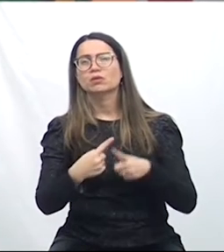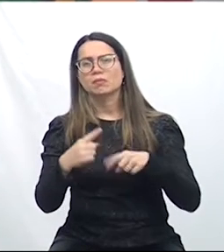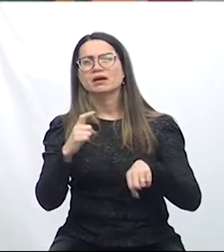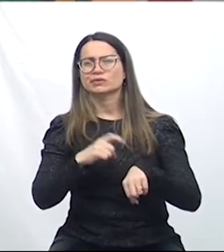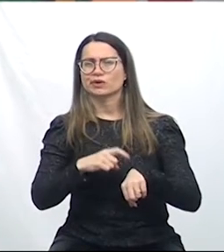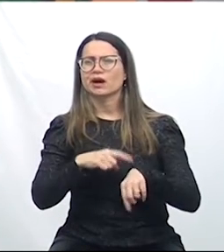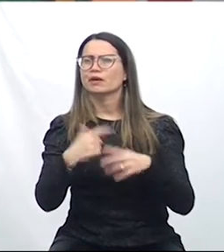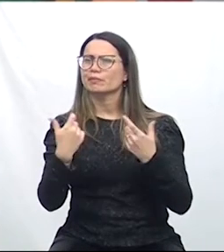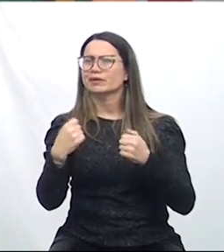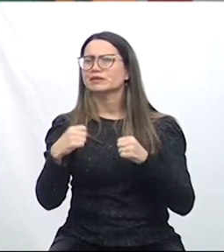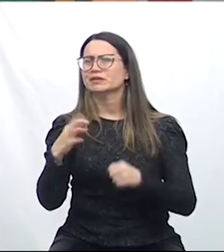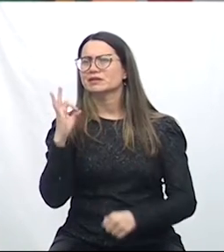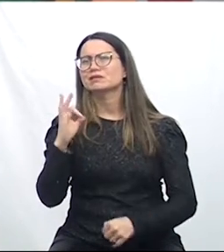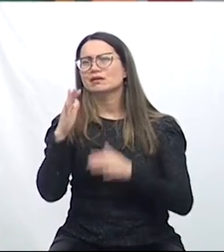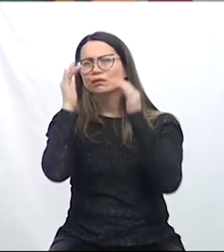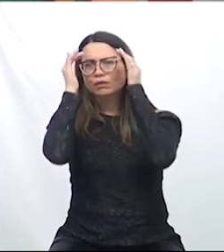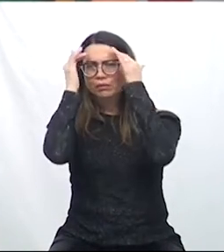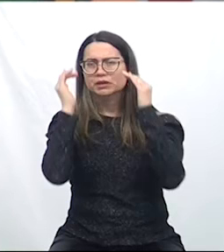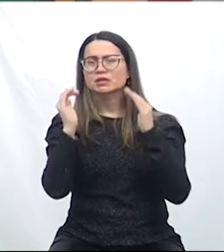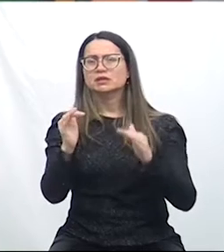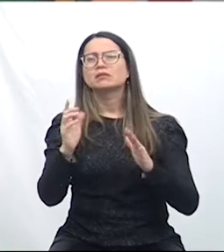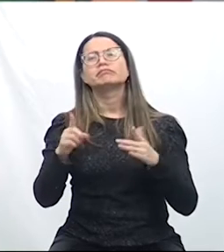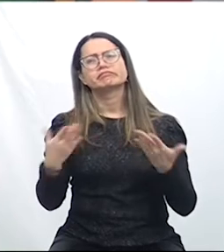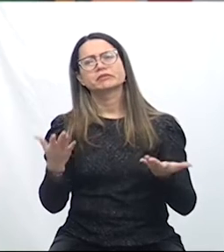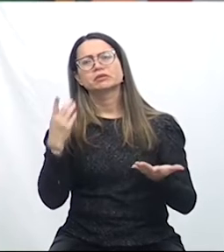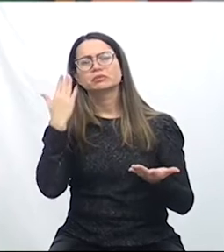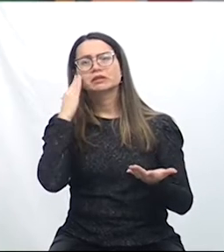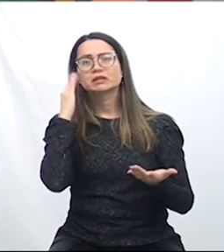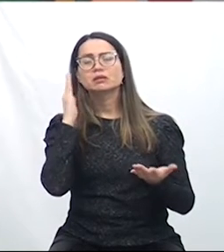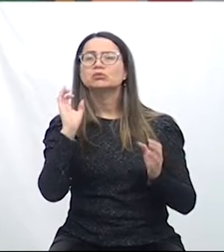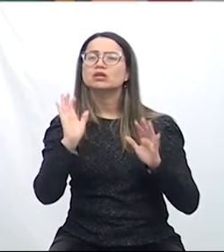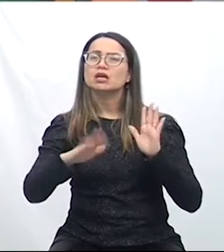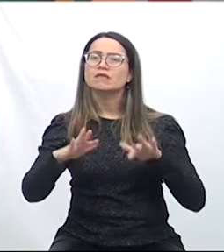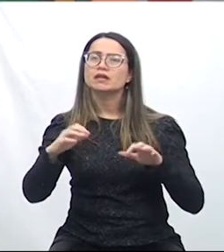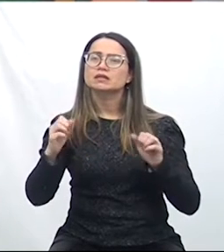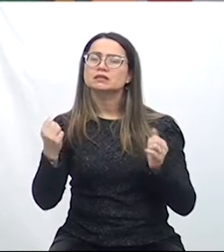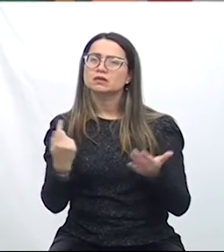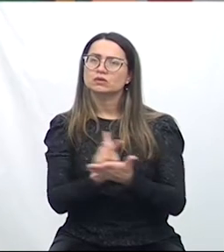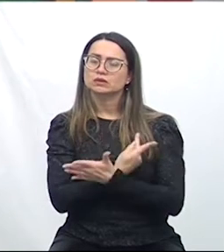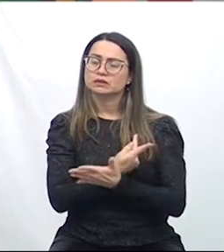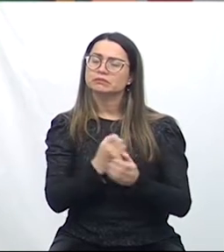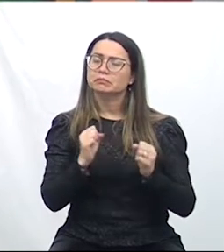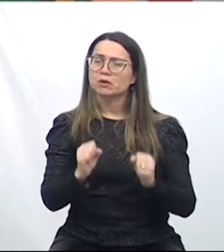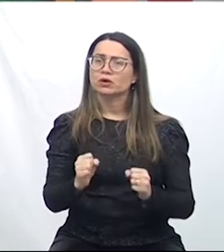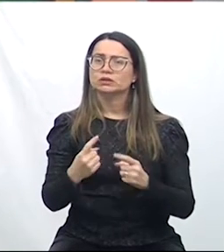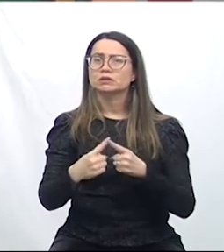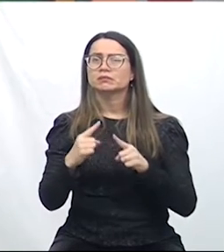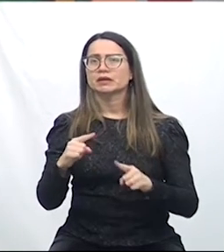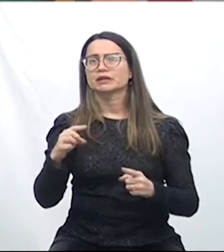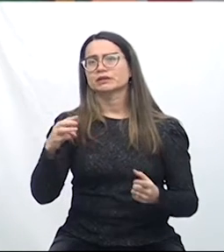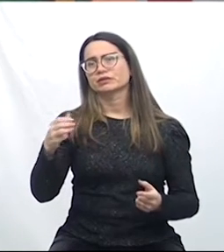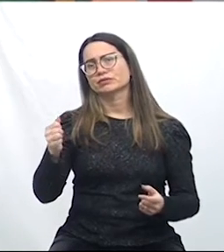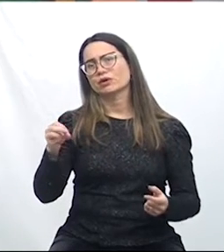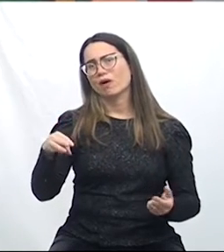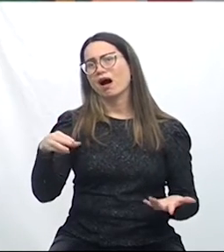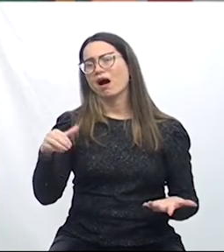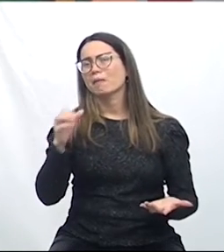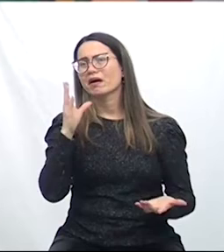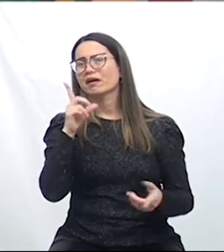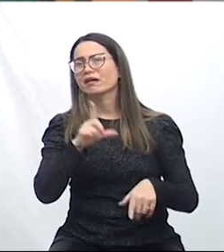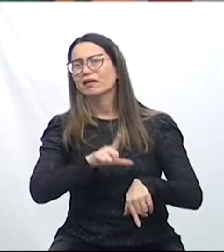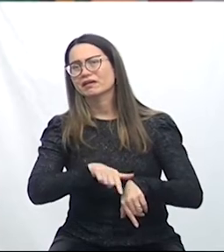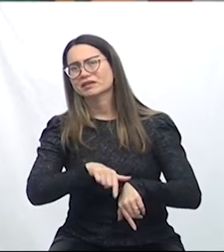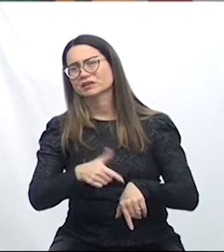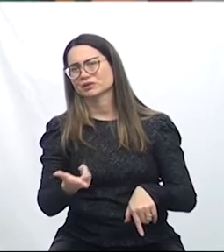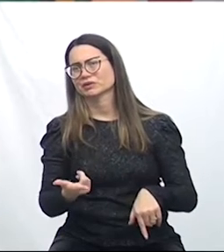né, levado à risca, e a gente entende que isso pode acontecer, mas foi justamente com essa instituição e essas crianças que tem uma questão